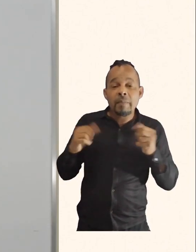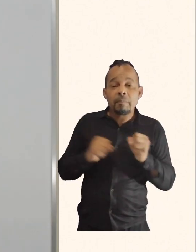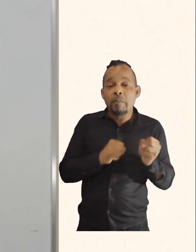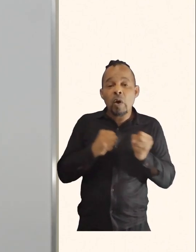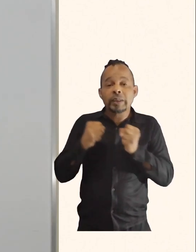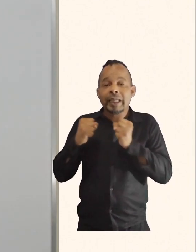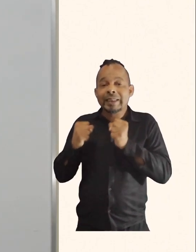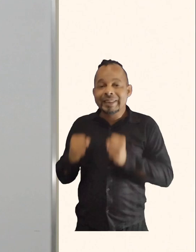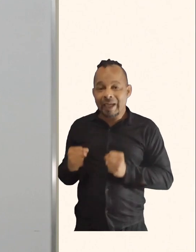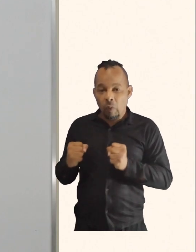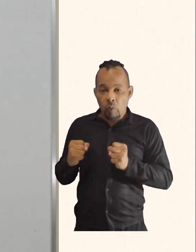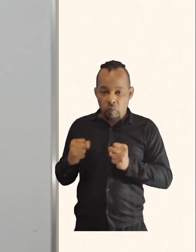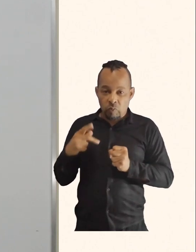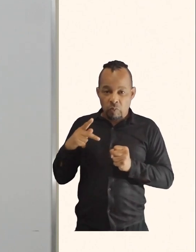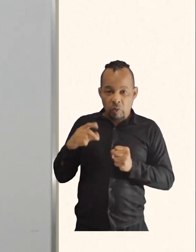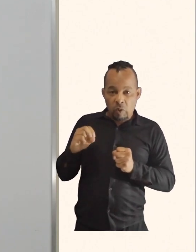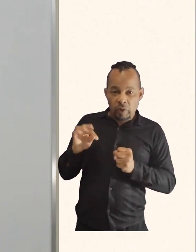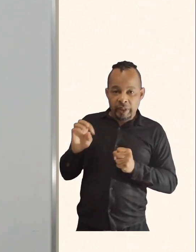energia